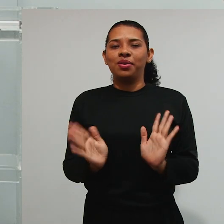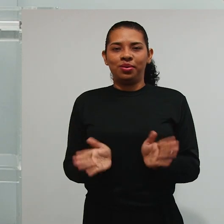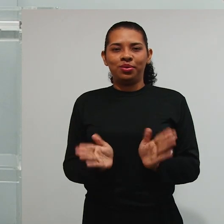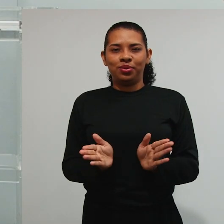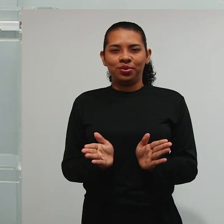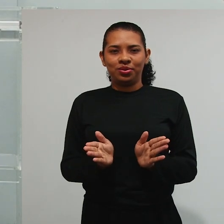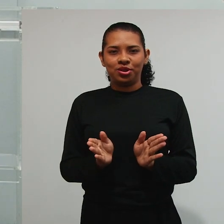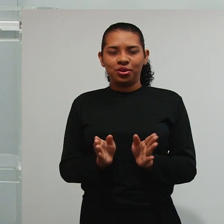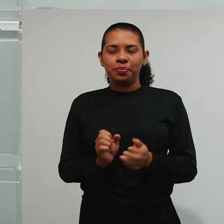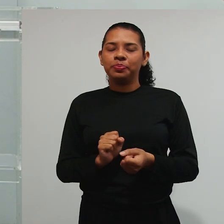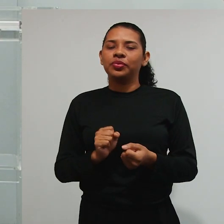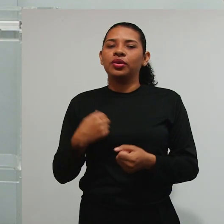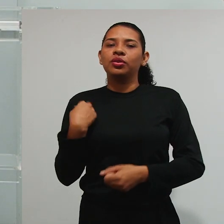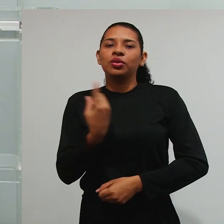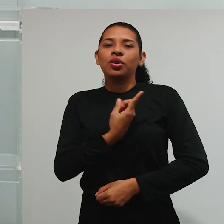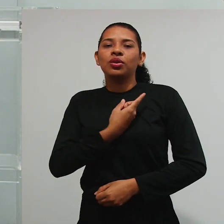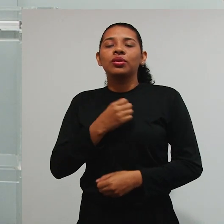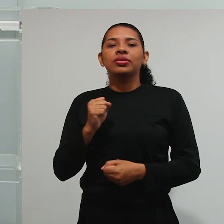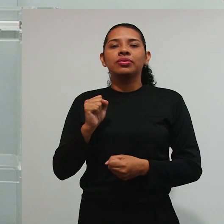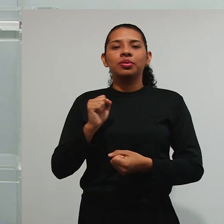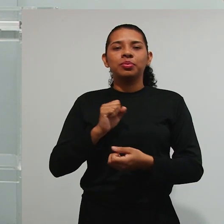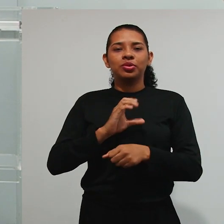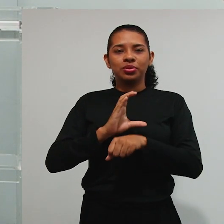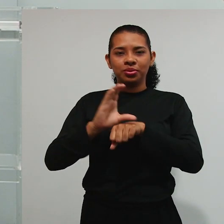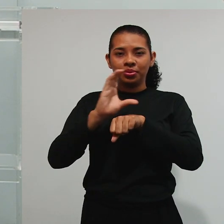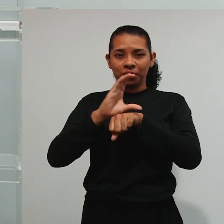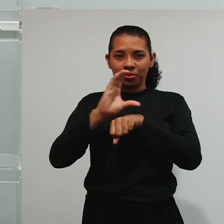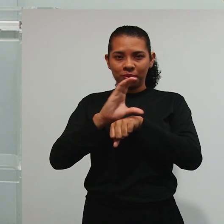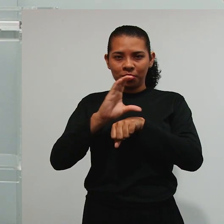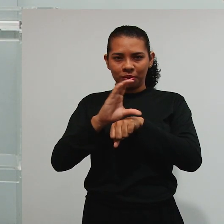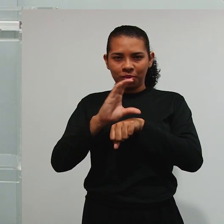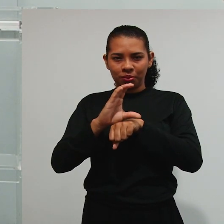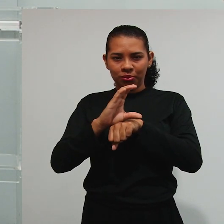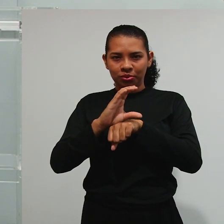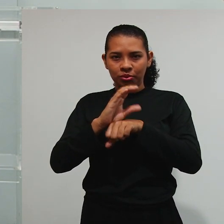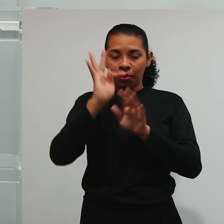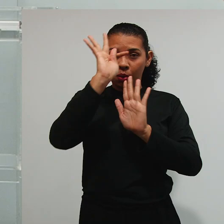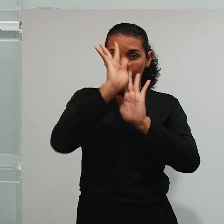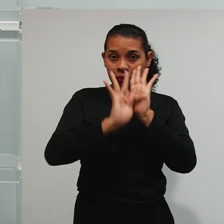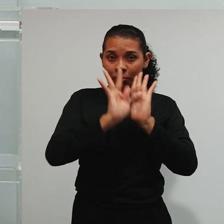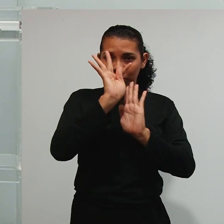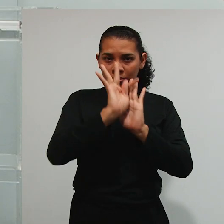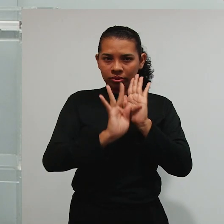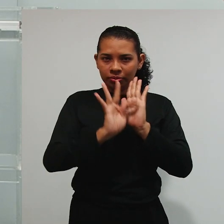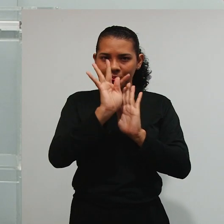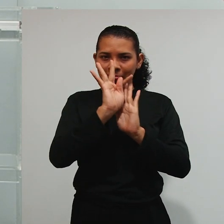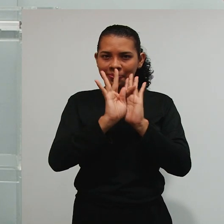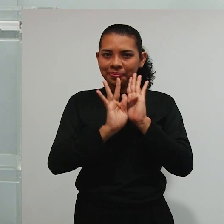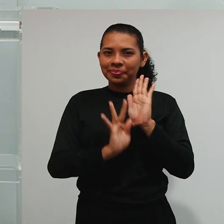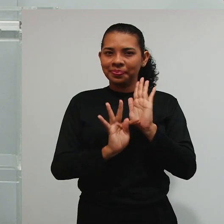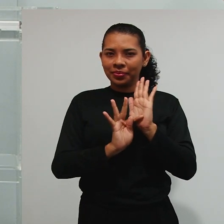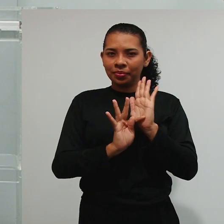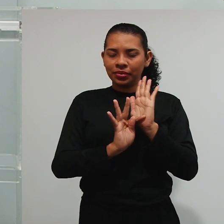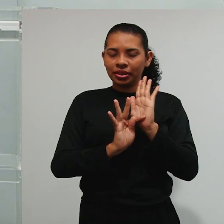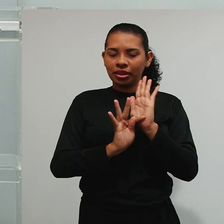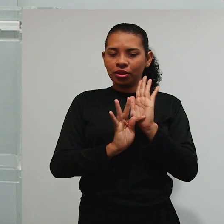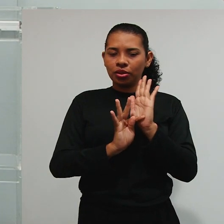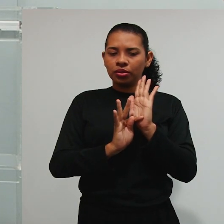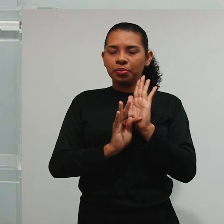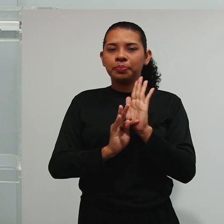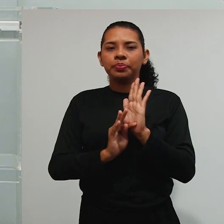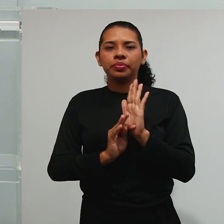então, títulos e sessões, que são as divisões que nós temos do texto. Tá? O texto, de acordo com o tipo do